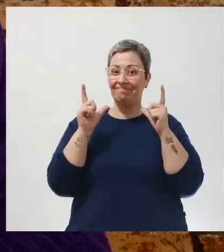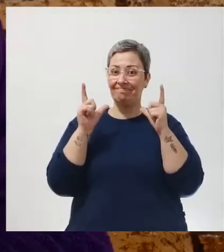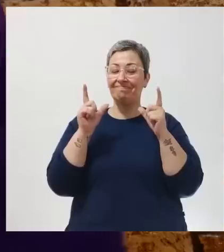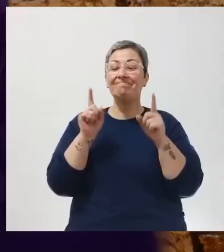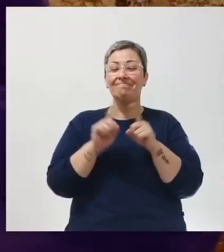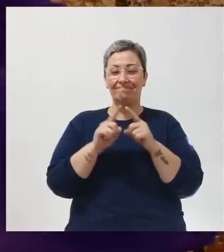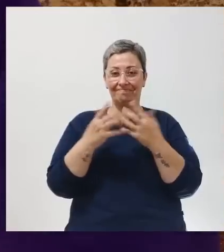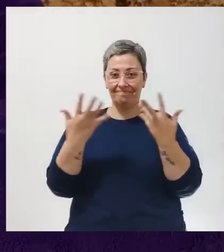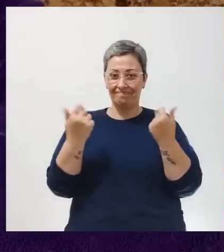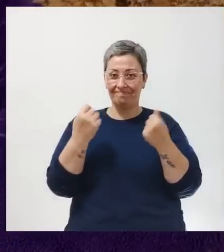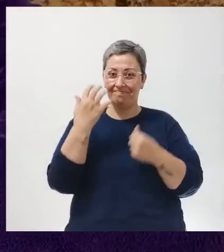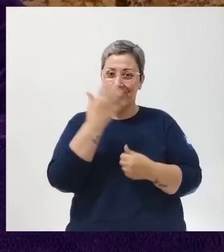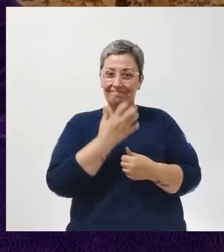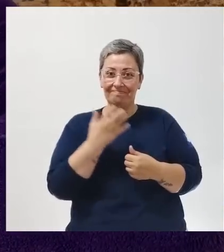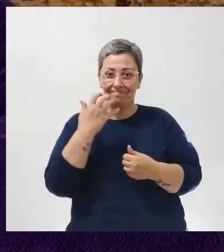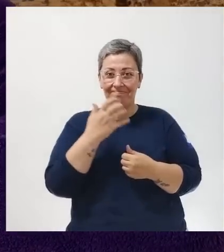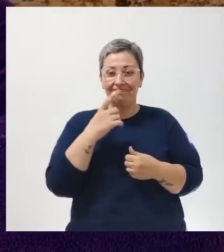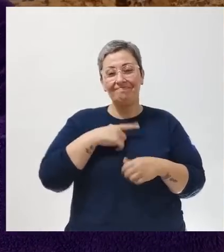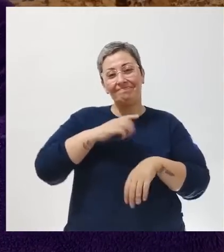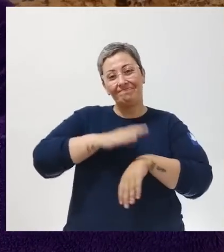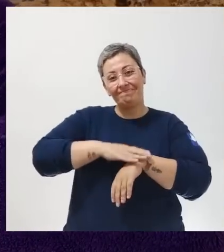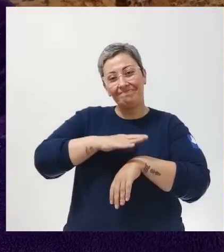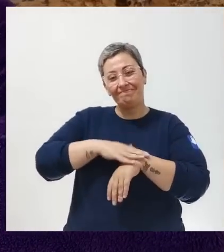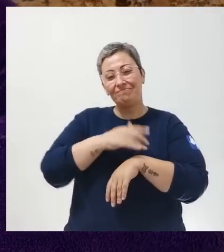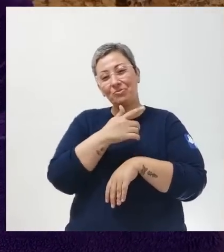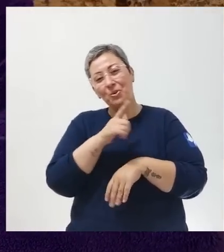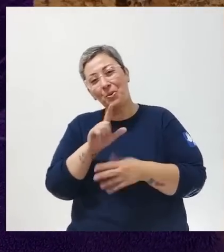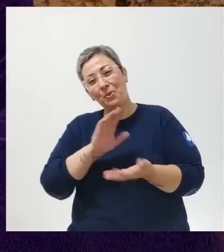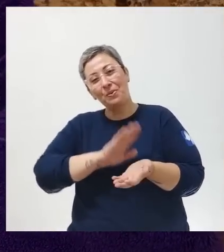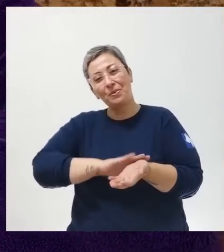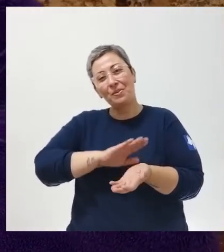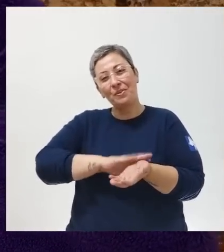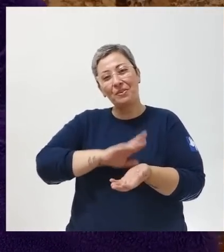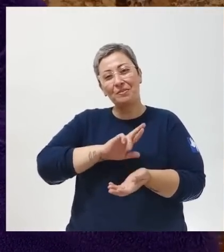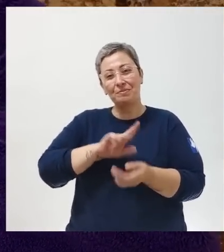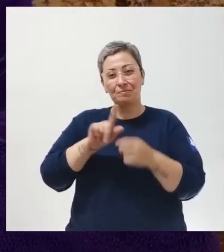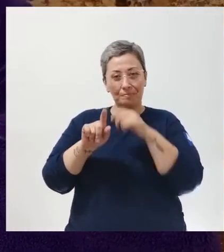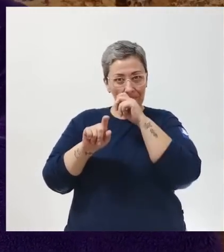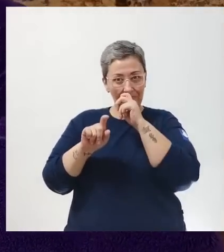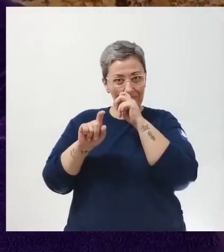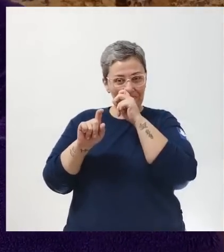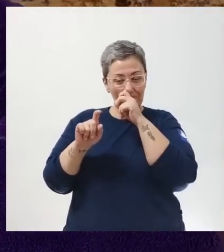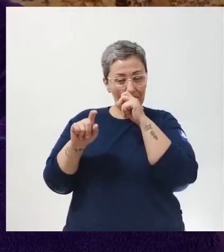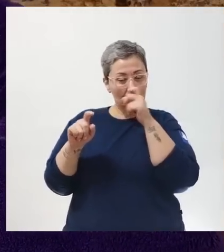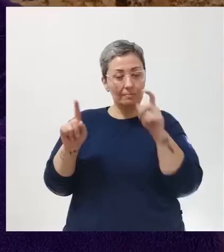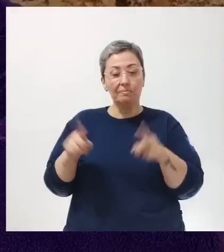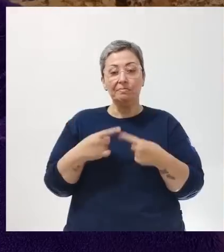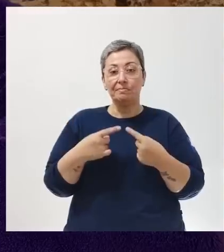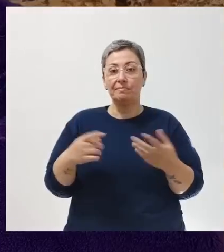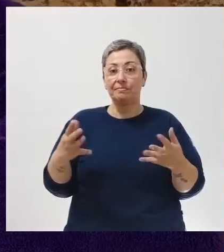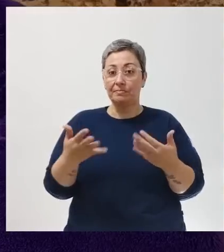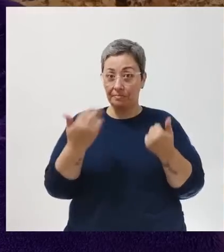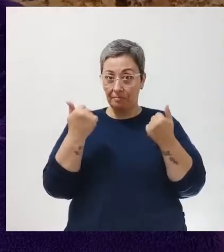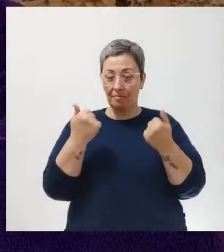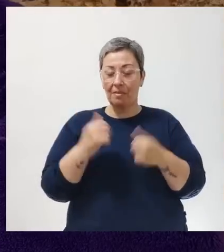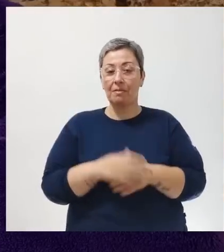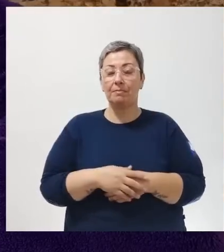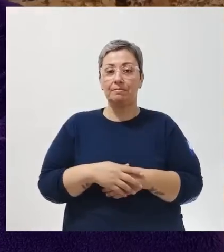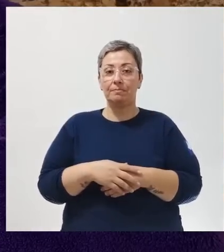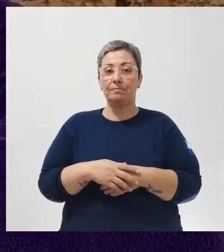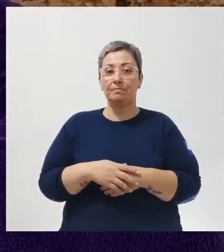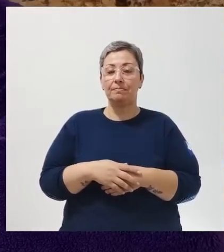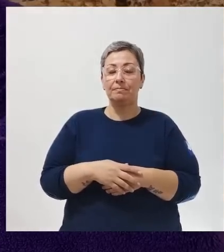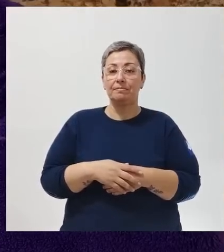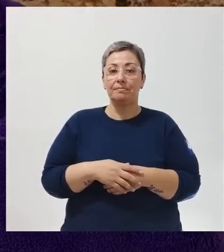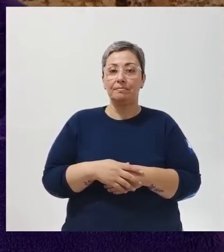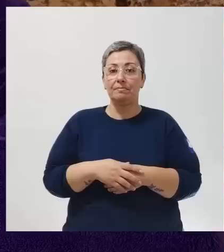acordando. Vamos cantar num outro tempo, num outro ritmo a nossa canção. Você vem comigo?